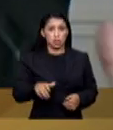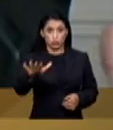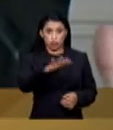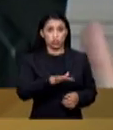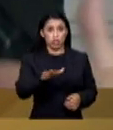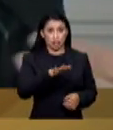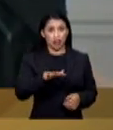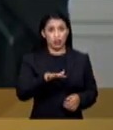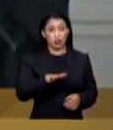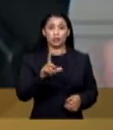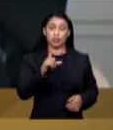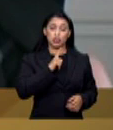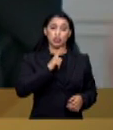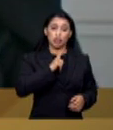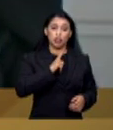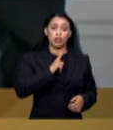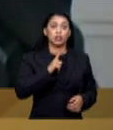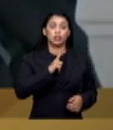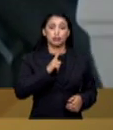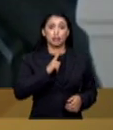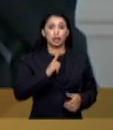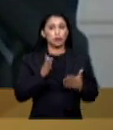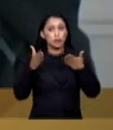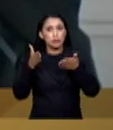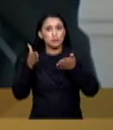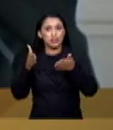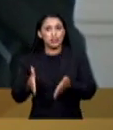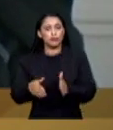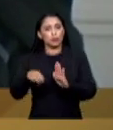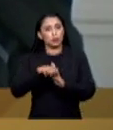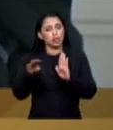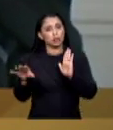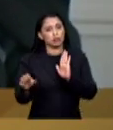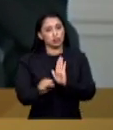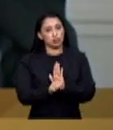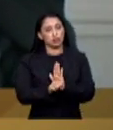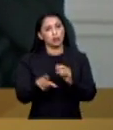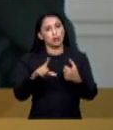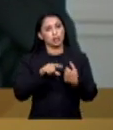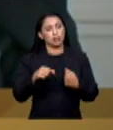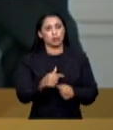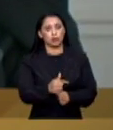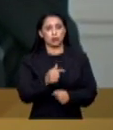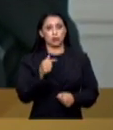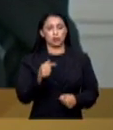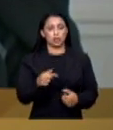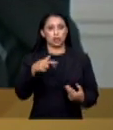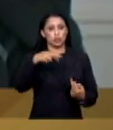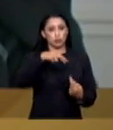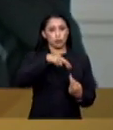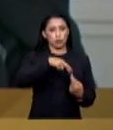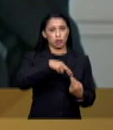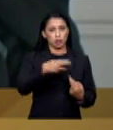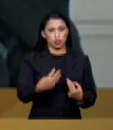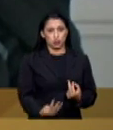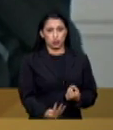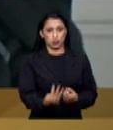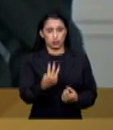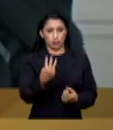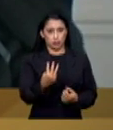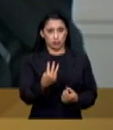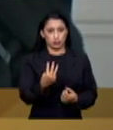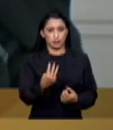1º, existe, foi repetida aqui no específico, no mandado de segurança, no artigo 7º, inciso 3.